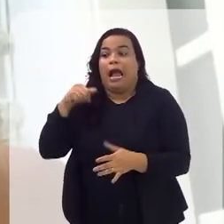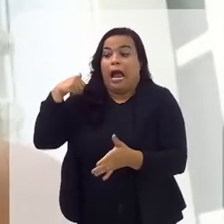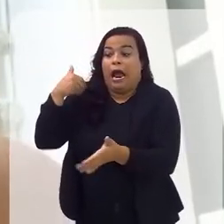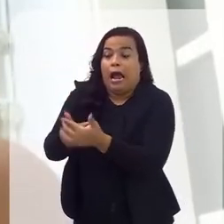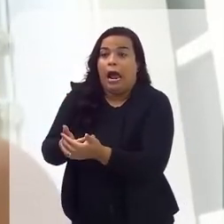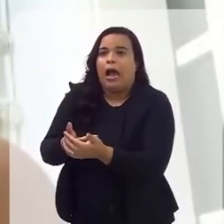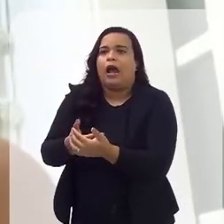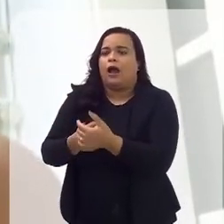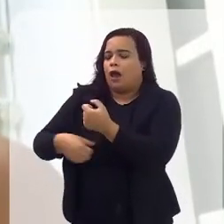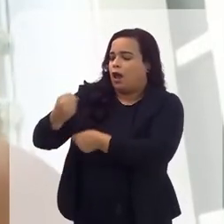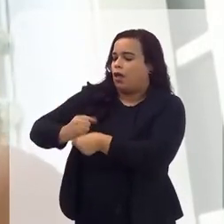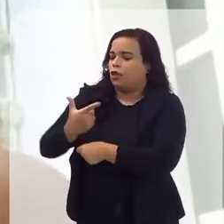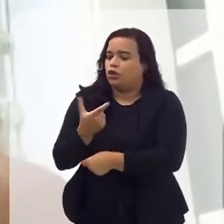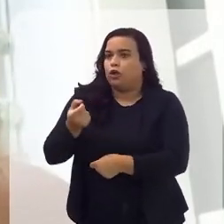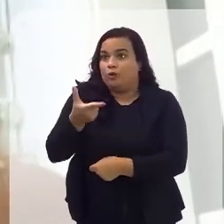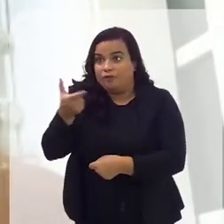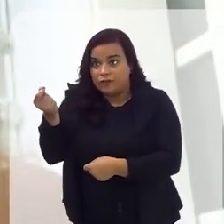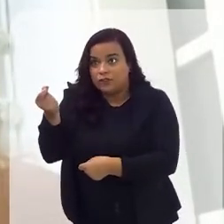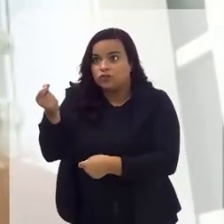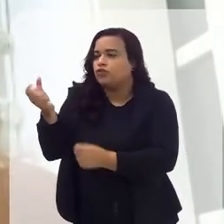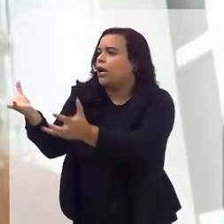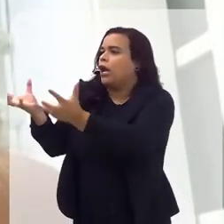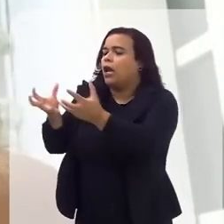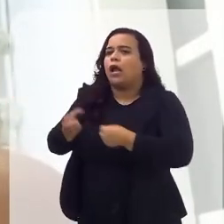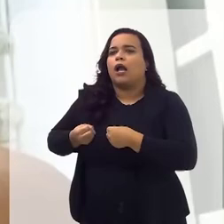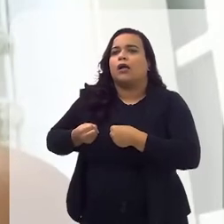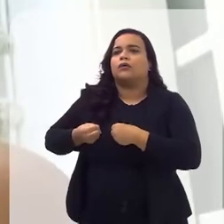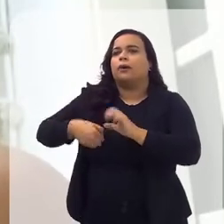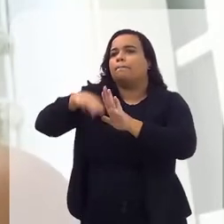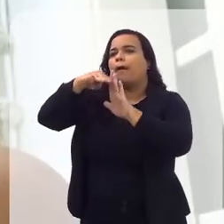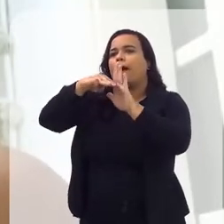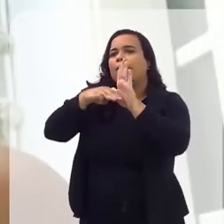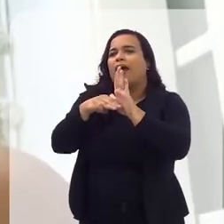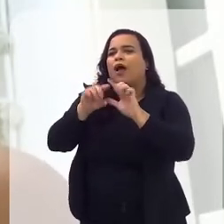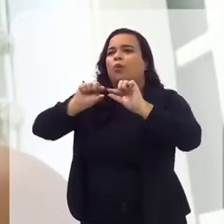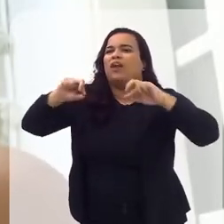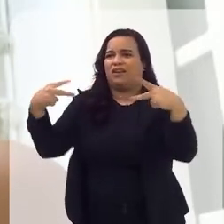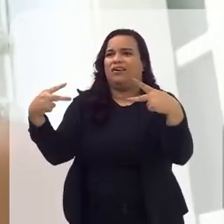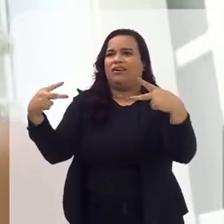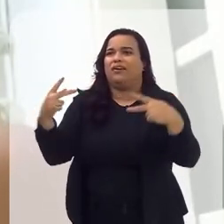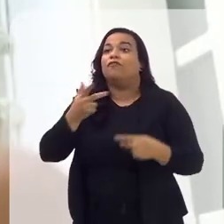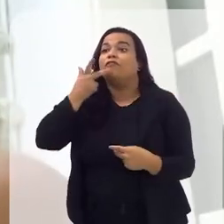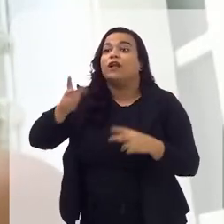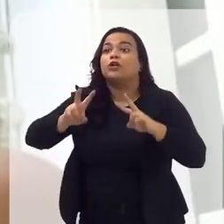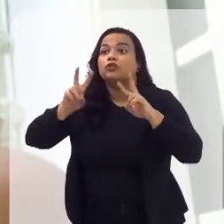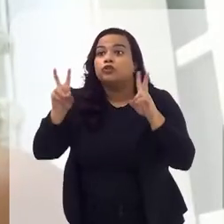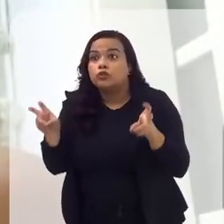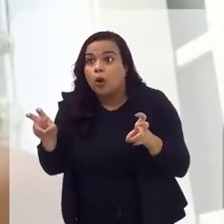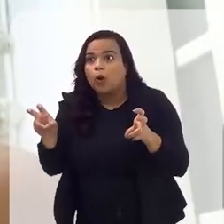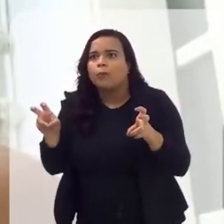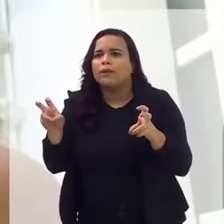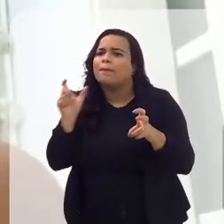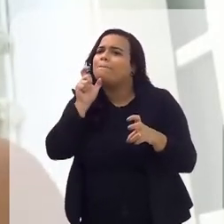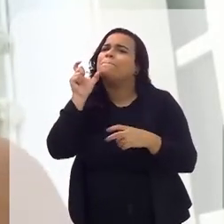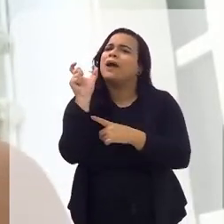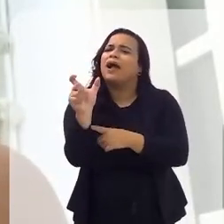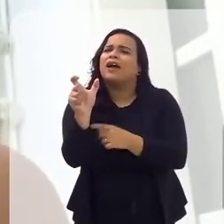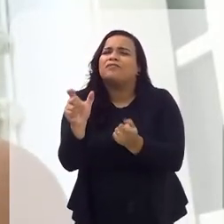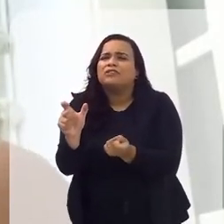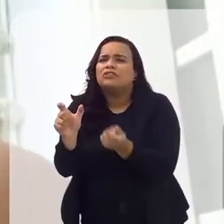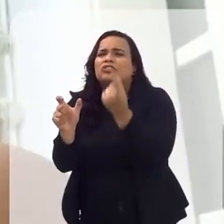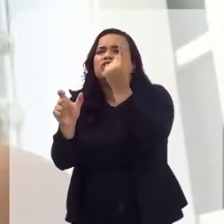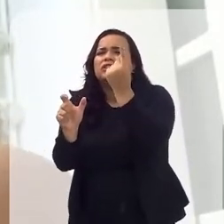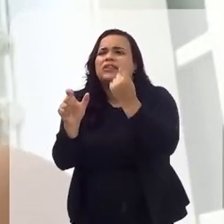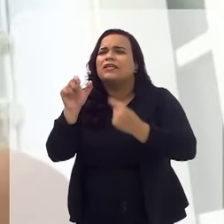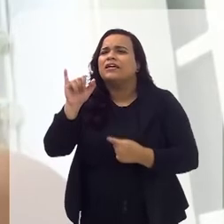que, em 2020, eu recebi um link com uma matéria falando sobre explante. Eu nunca tinha ouvido falar nessa palavra. E aí,